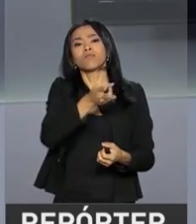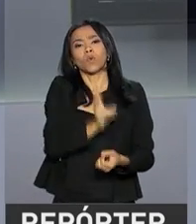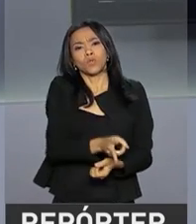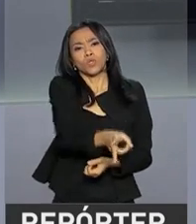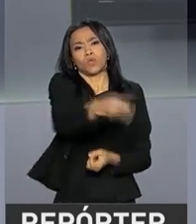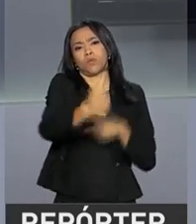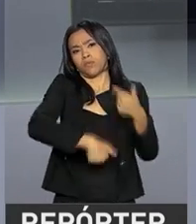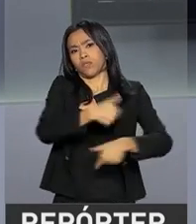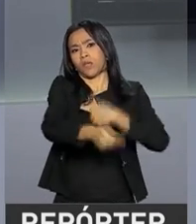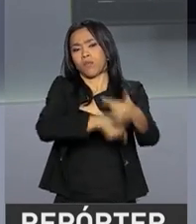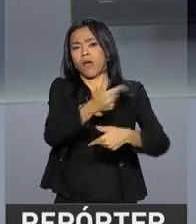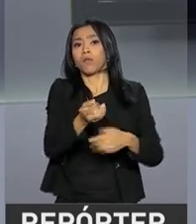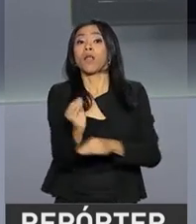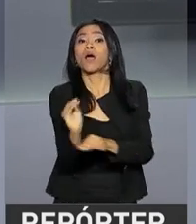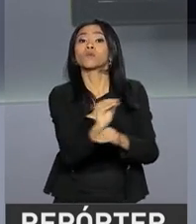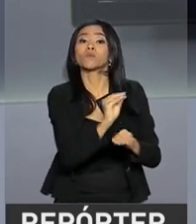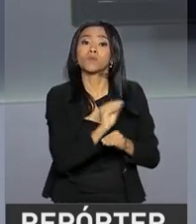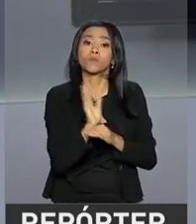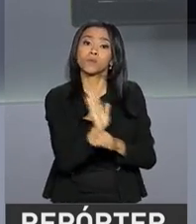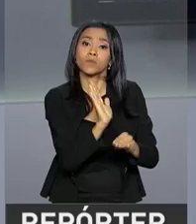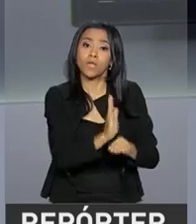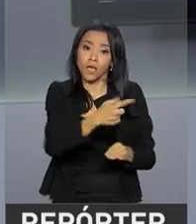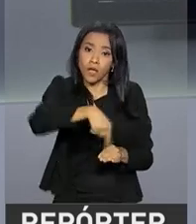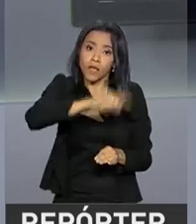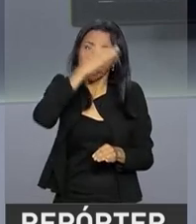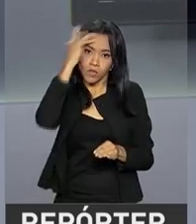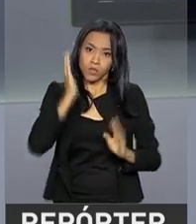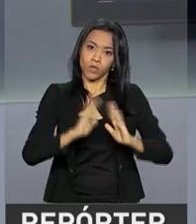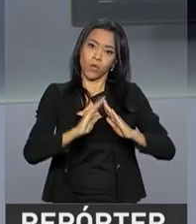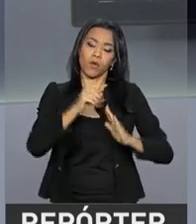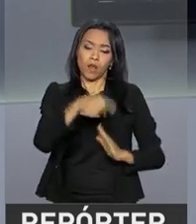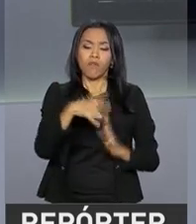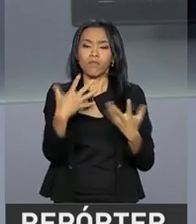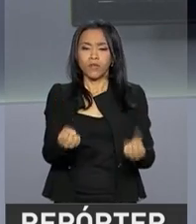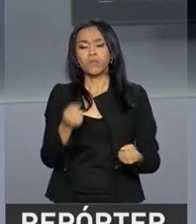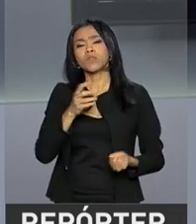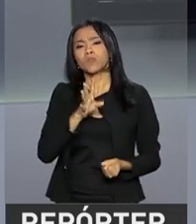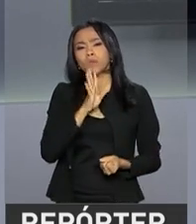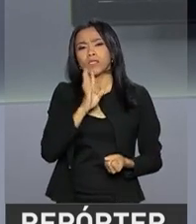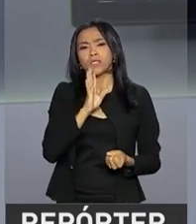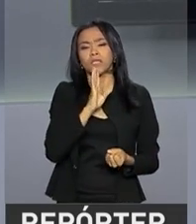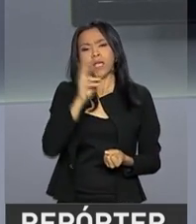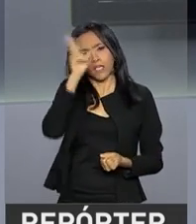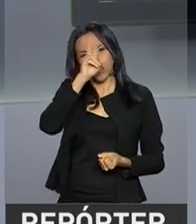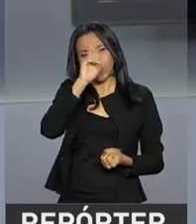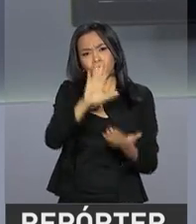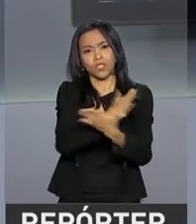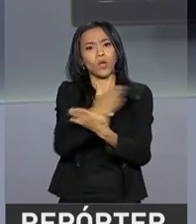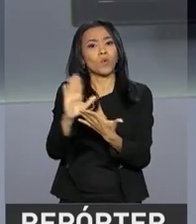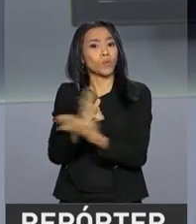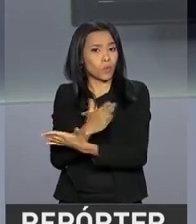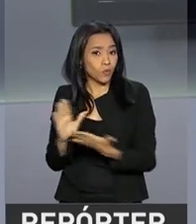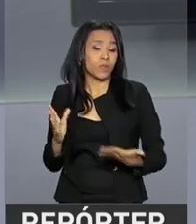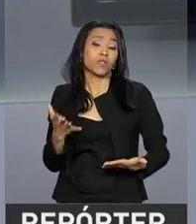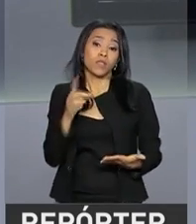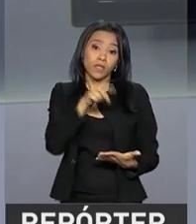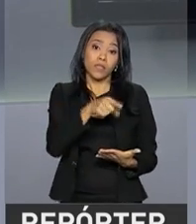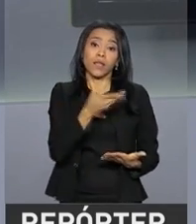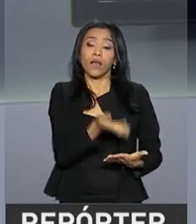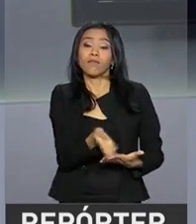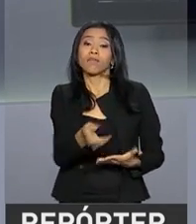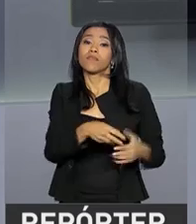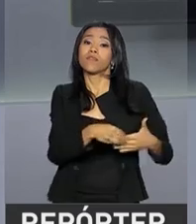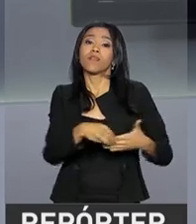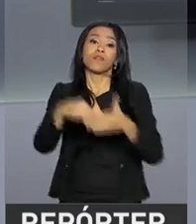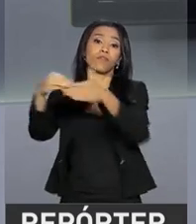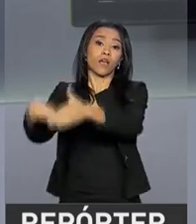ajudar aqueles que ainda estão na cidade. Na reportagem de Luana Karen, vamos conhecer a história de alguns desses venezuelanos que estão em abrigos